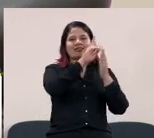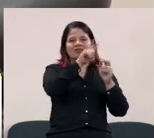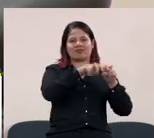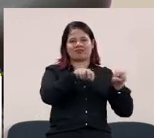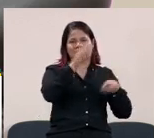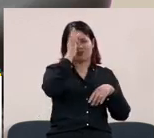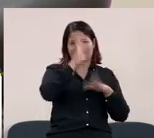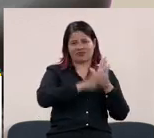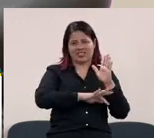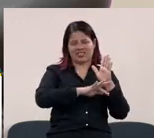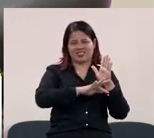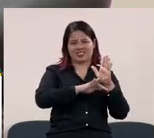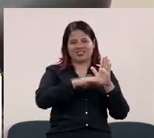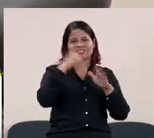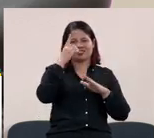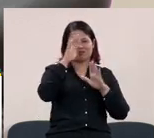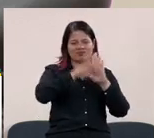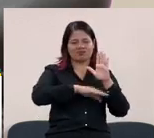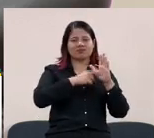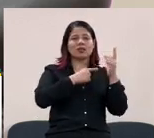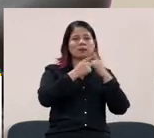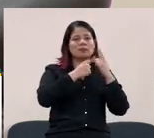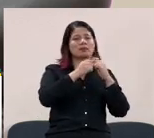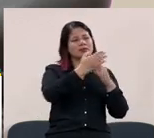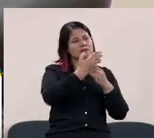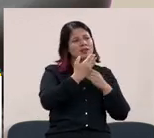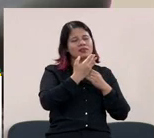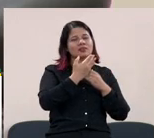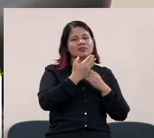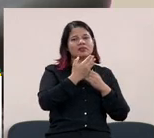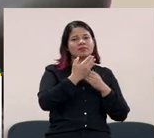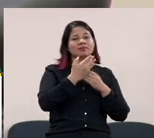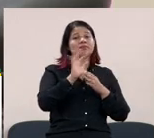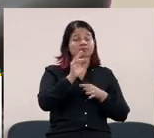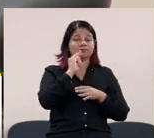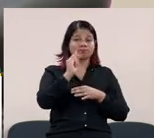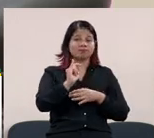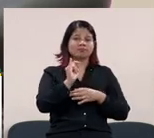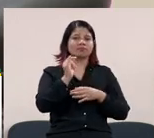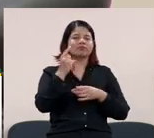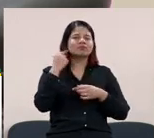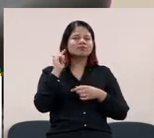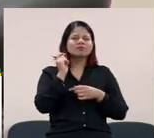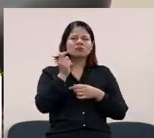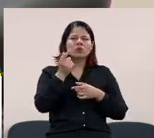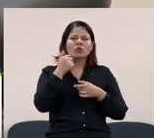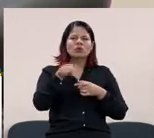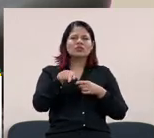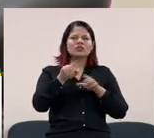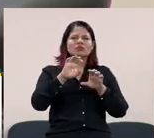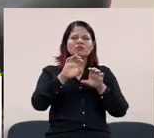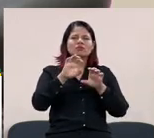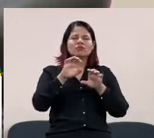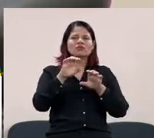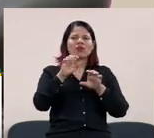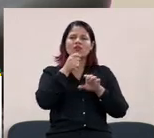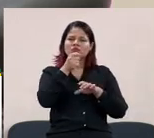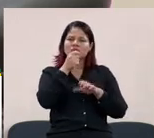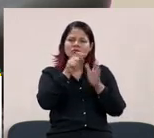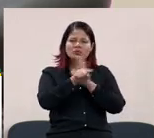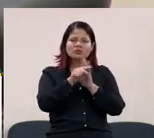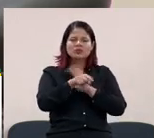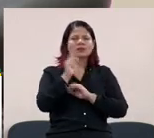Dizer que eu ouvi ainda há pouco na rádio aqui da Assembleia, e é uma coisa que eu gosto muito da UEAP, são os